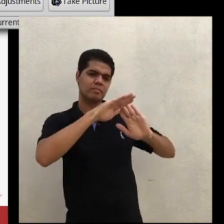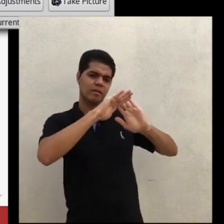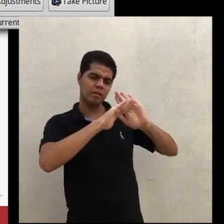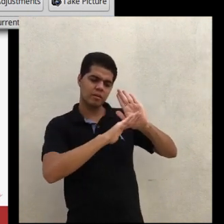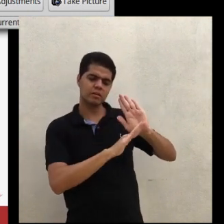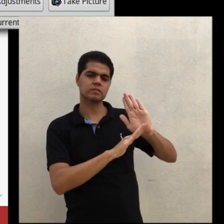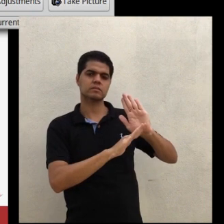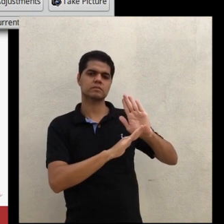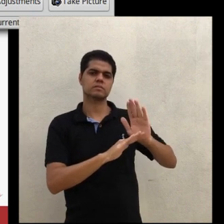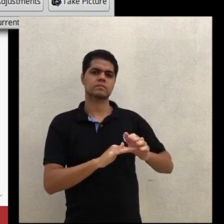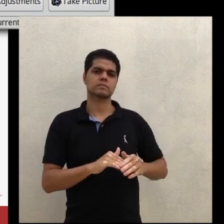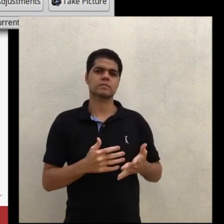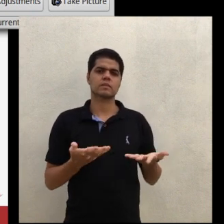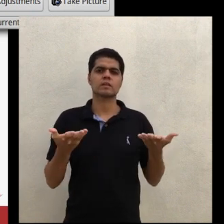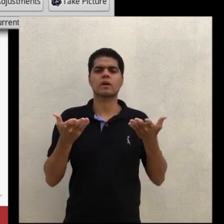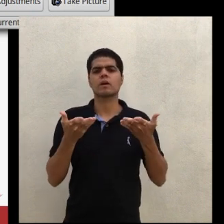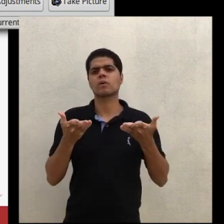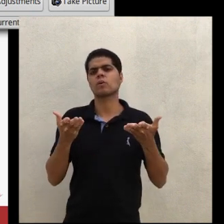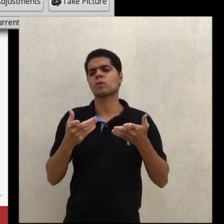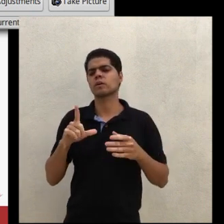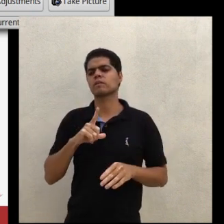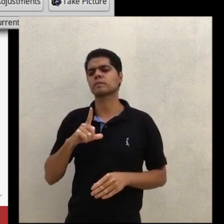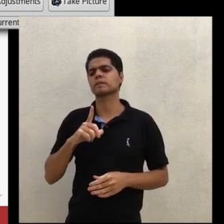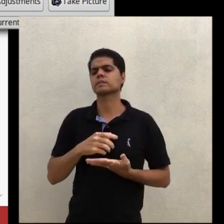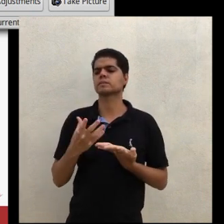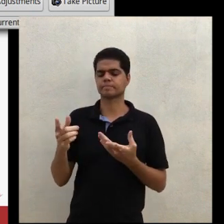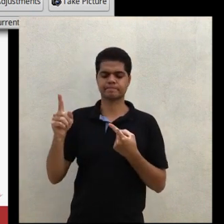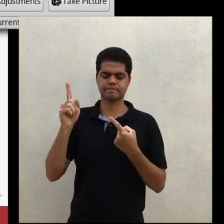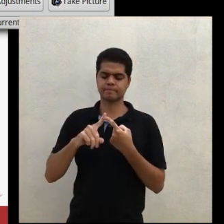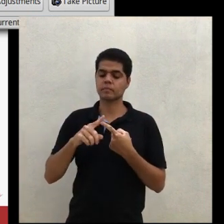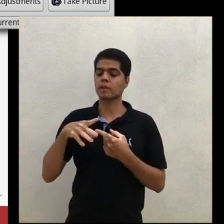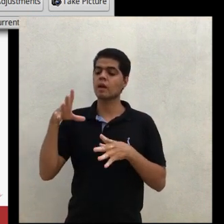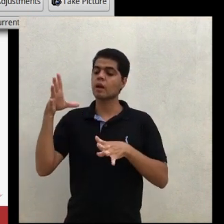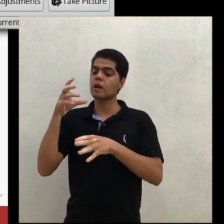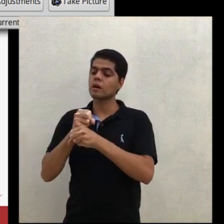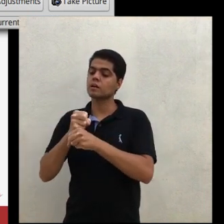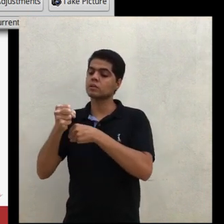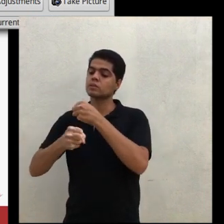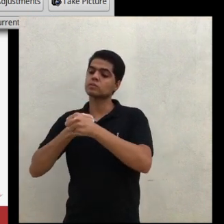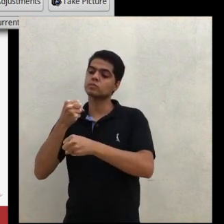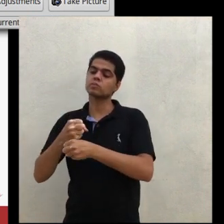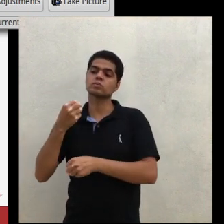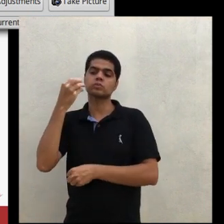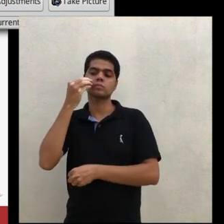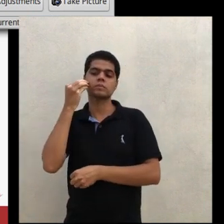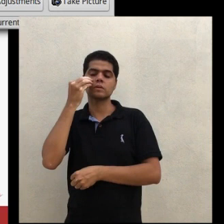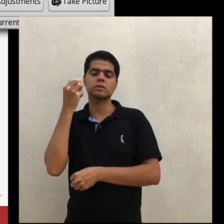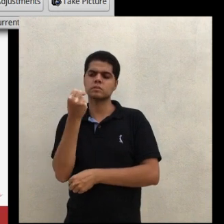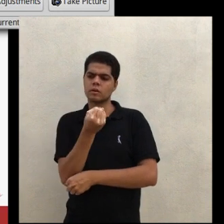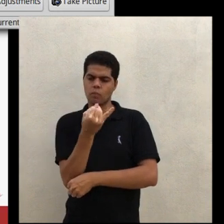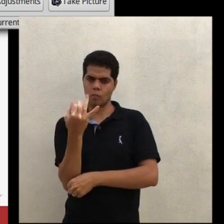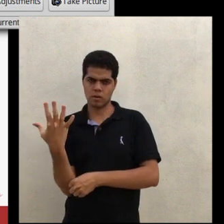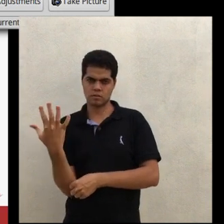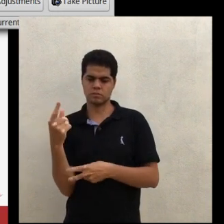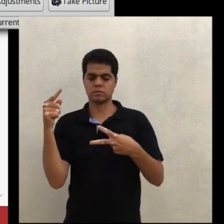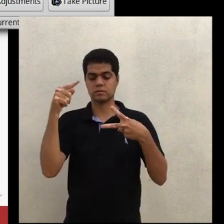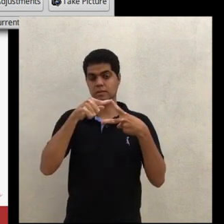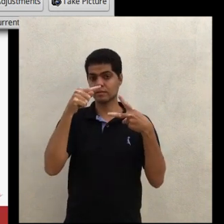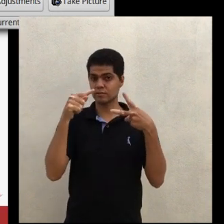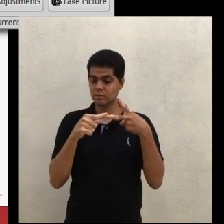experiência. É a minha primeira variável. Eu tenho duas variáveis, né, de entrada: tempo de experiência e formação e